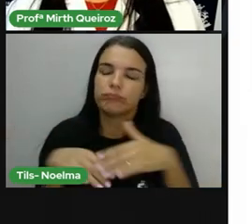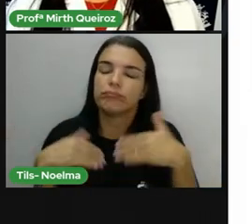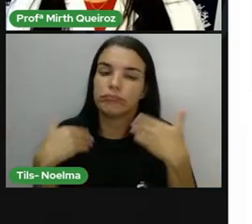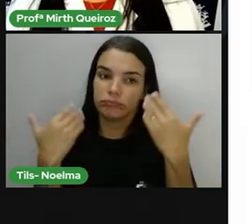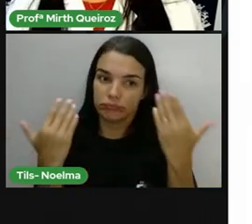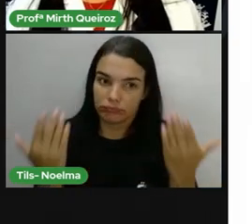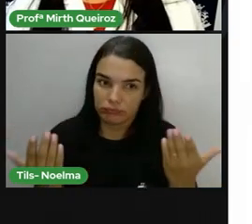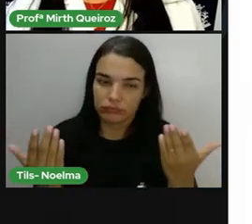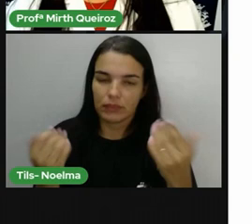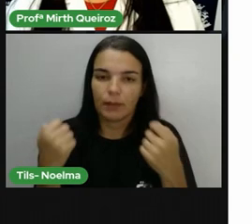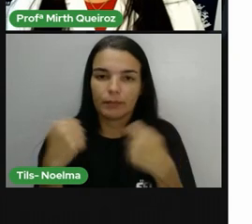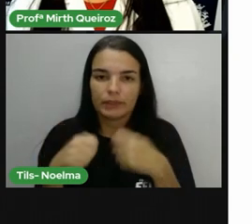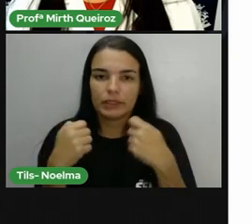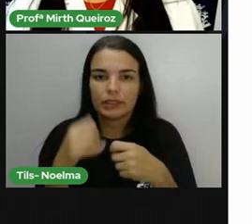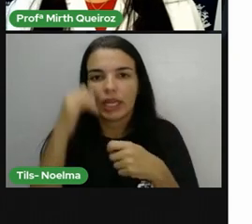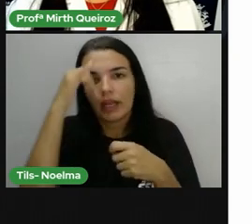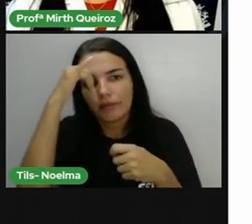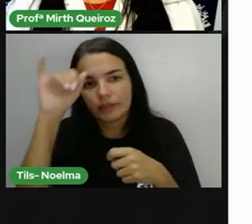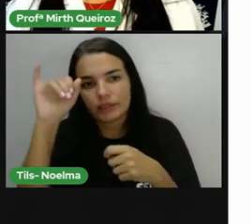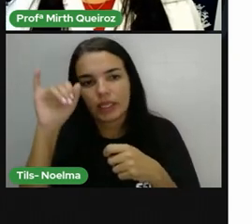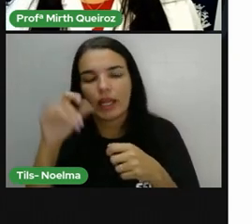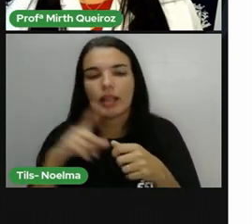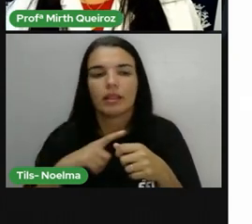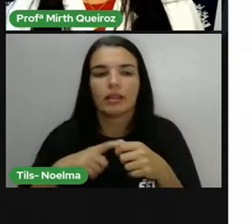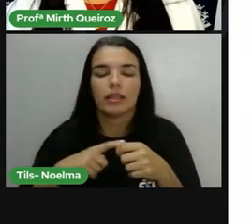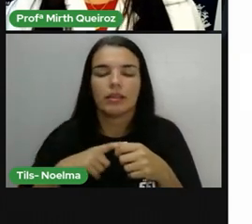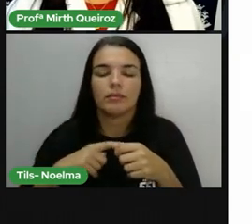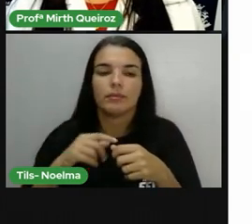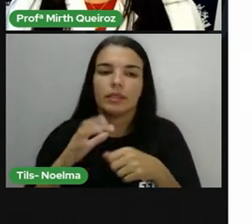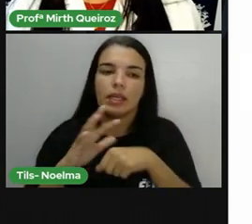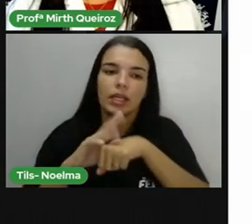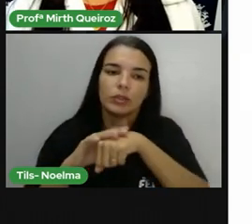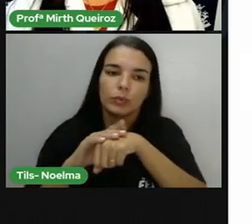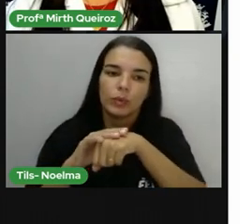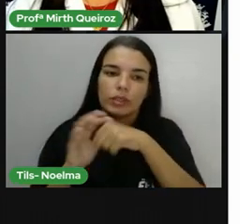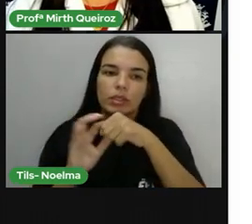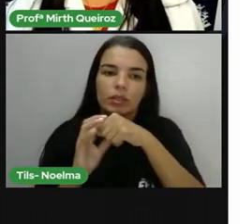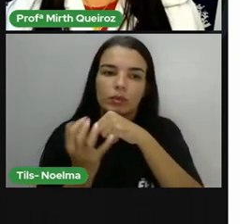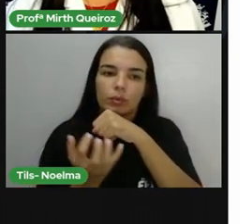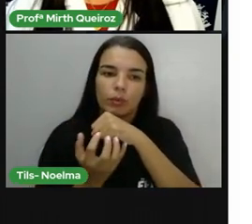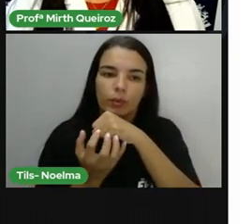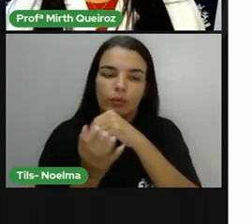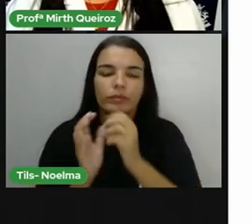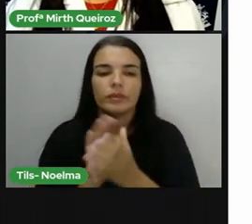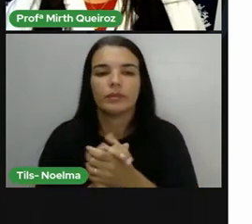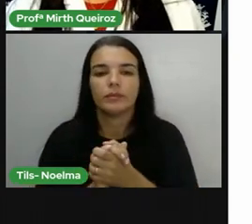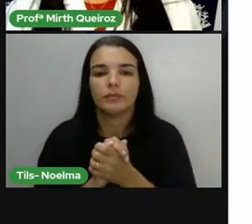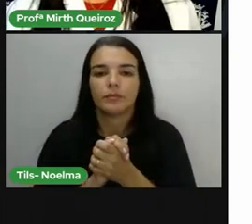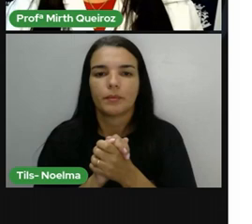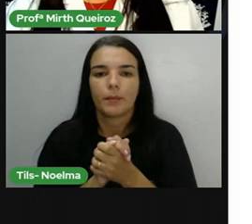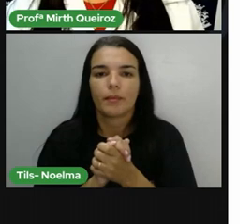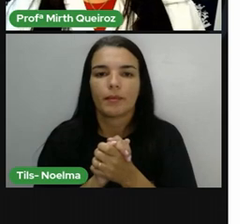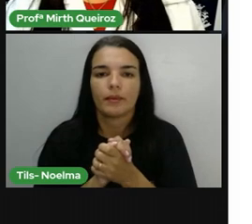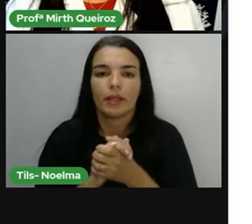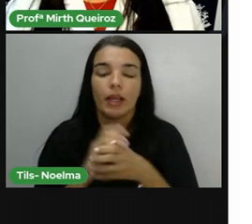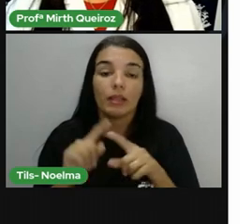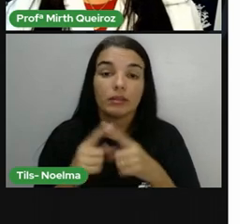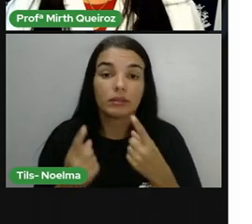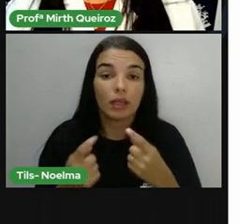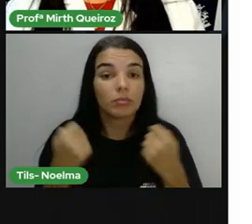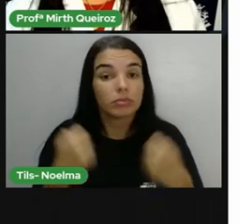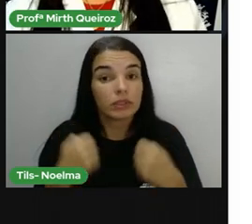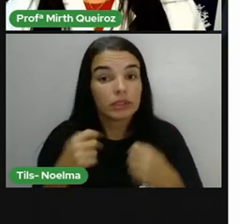o coronavírus, né? Que vai desencadear a doença do Covid, né? Da Covid-19. Então, a gente tem que